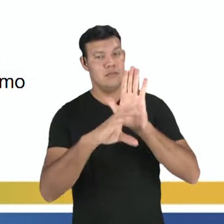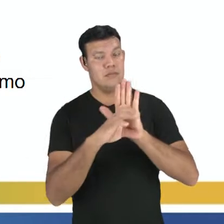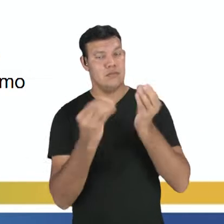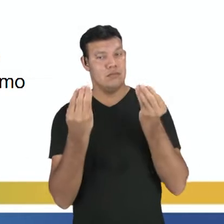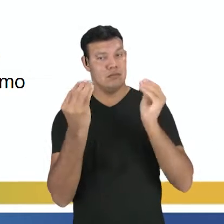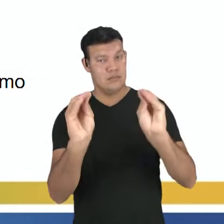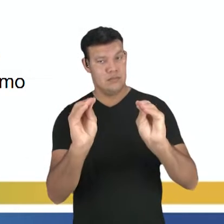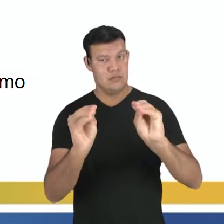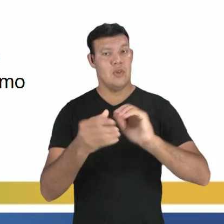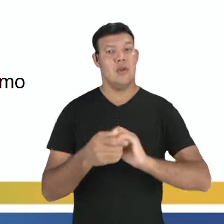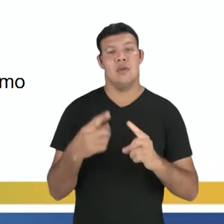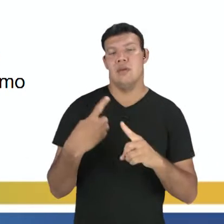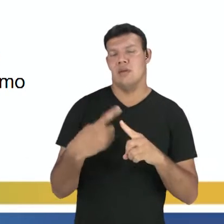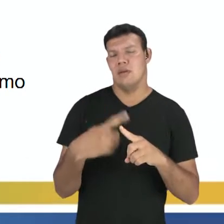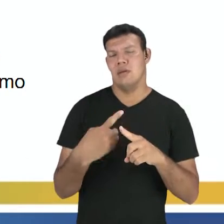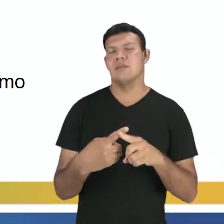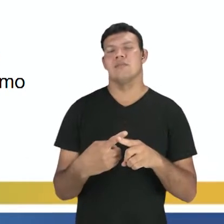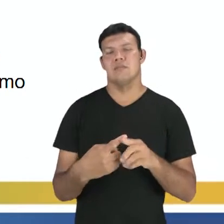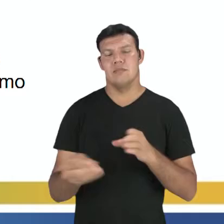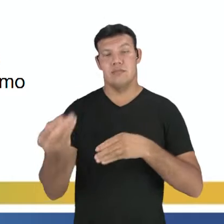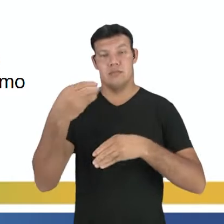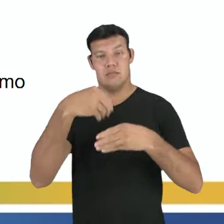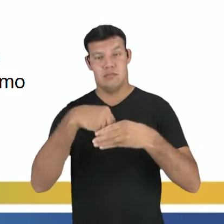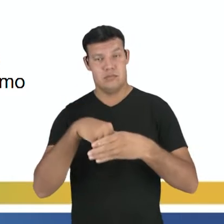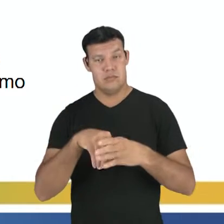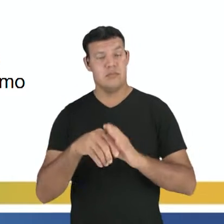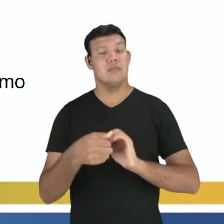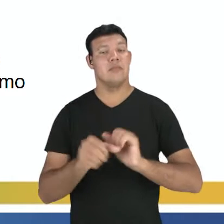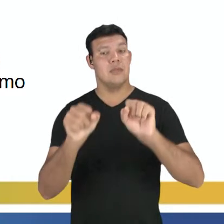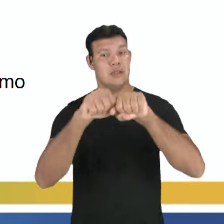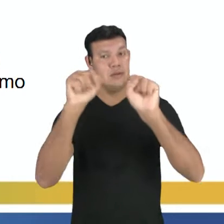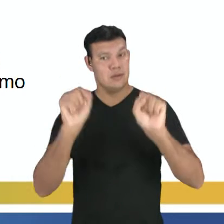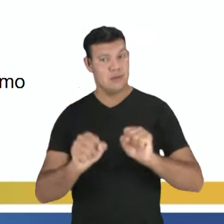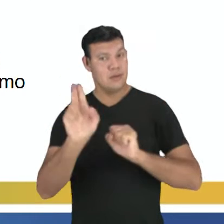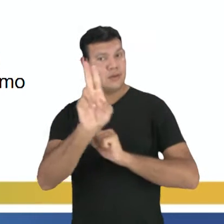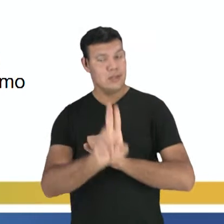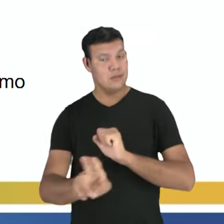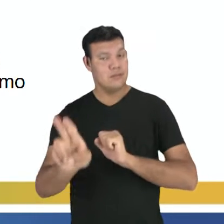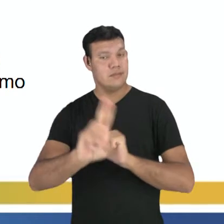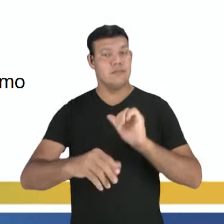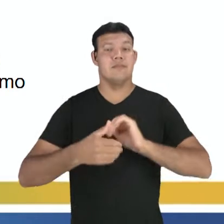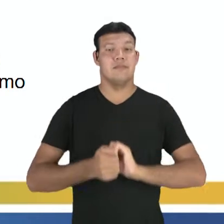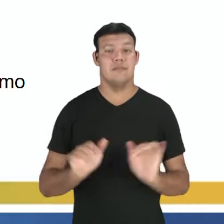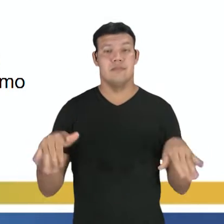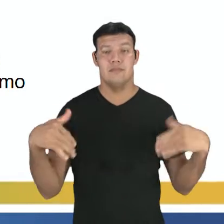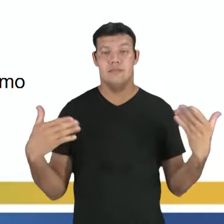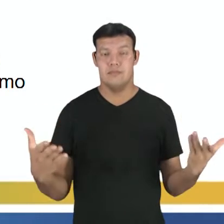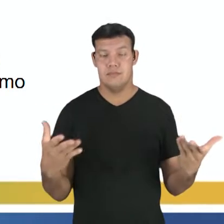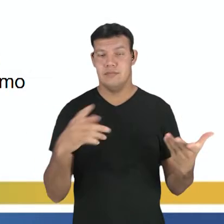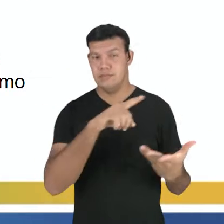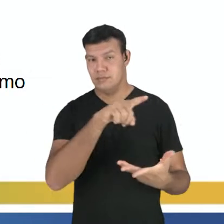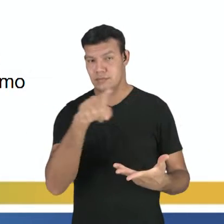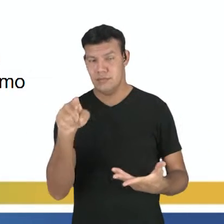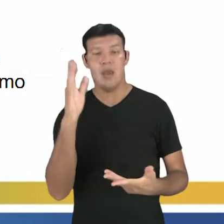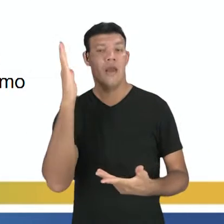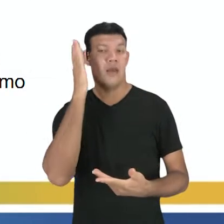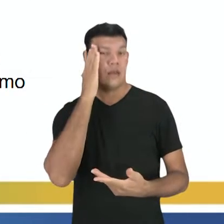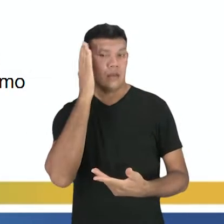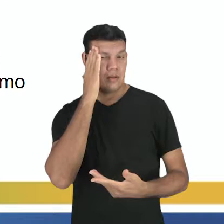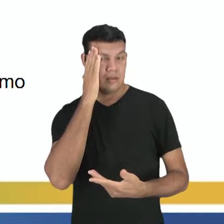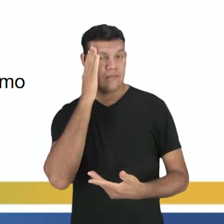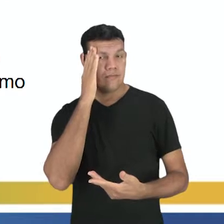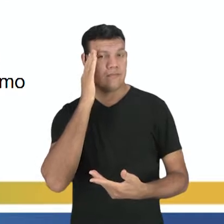definições porque estão dentro do sistema, né? Porque a gente vai ter que aplicar. Mas, como vocês bem